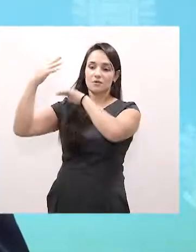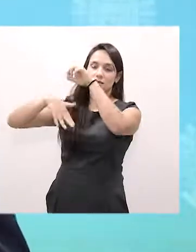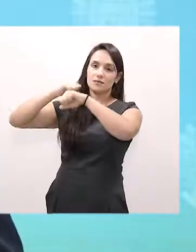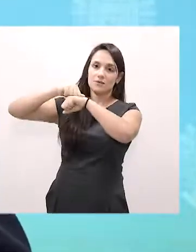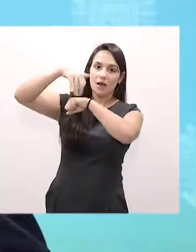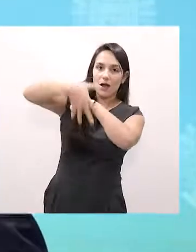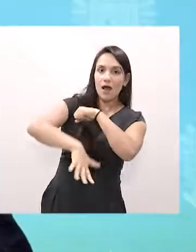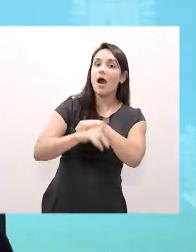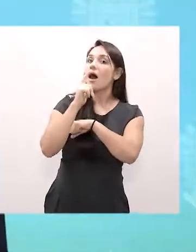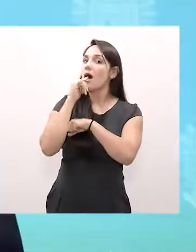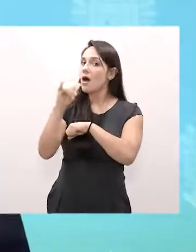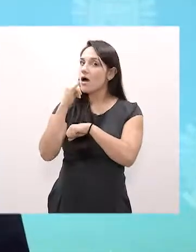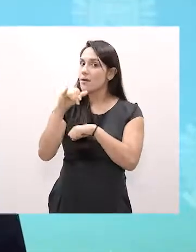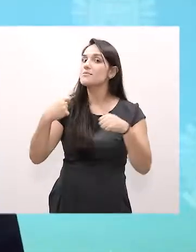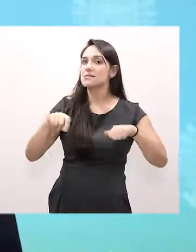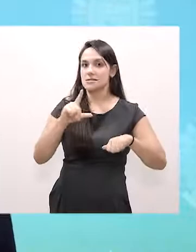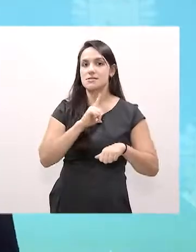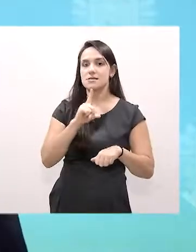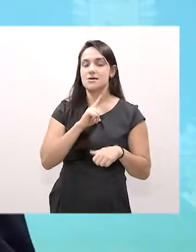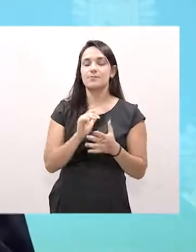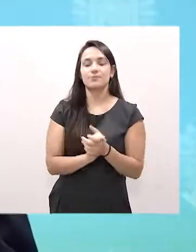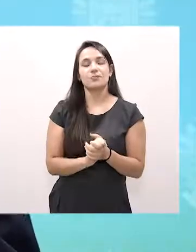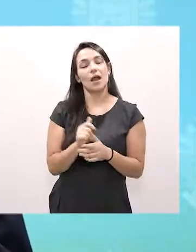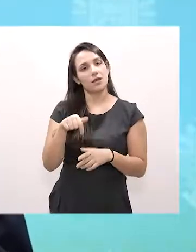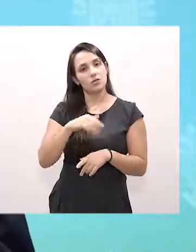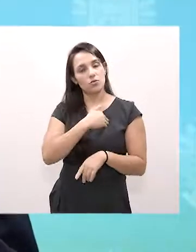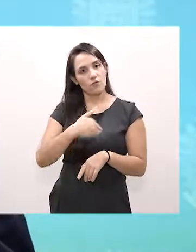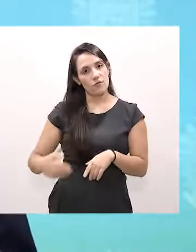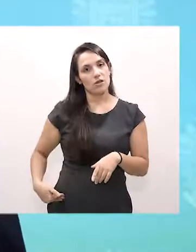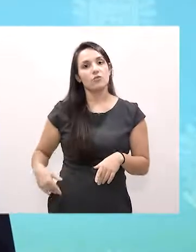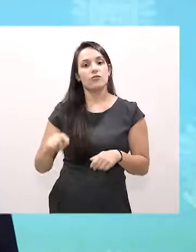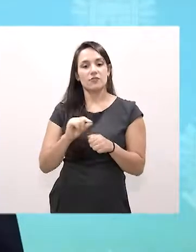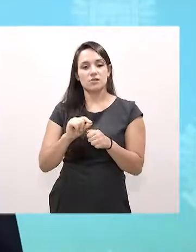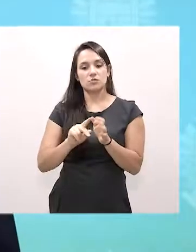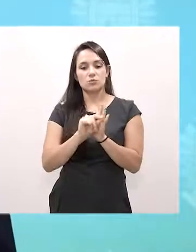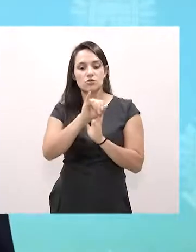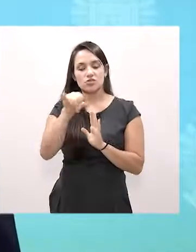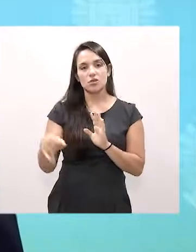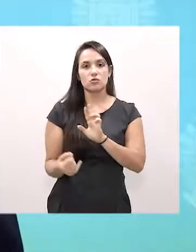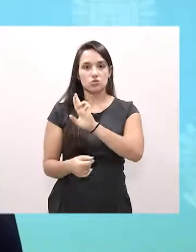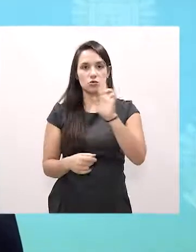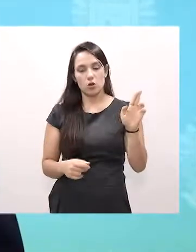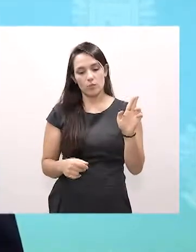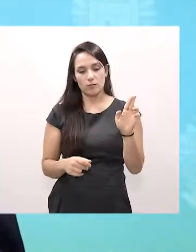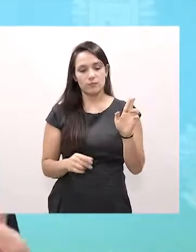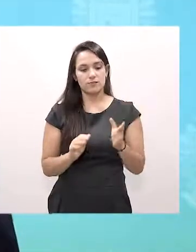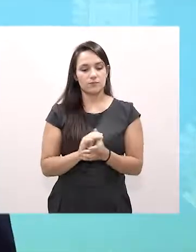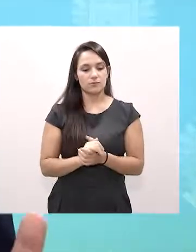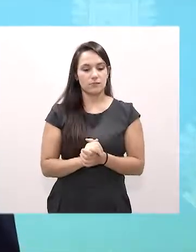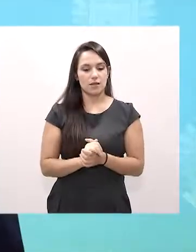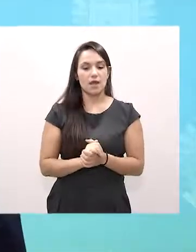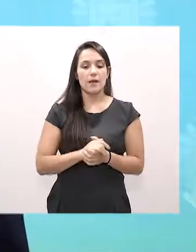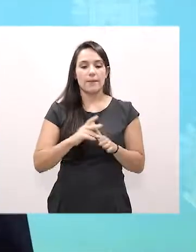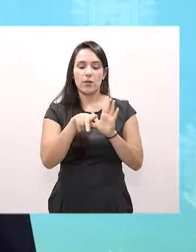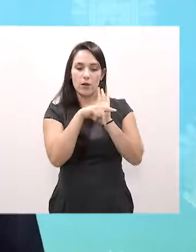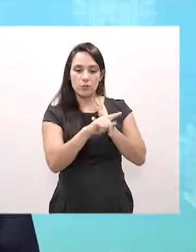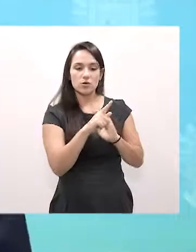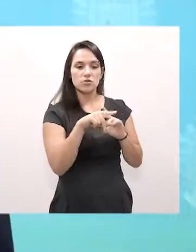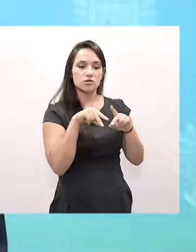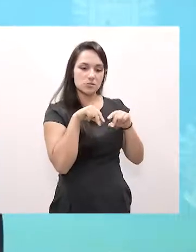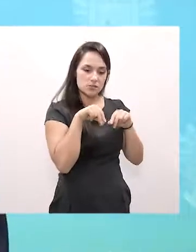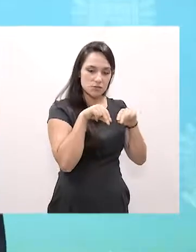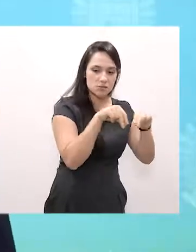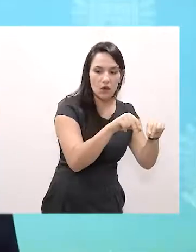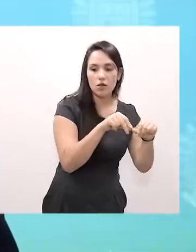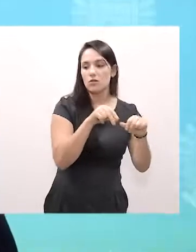geração de energia, poderia comprometer todo o sistema. E a ideia, na verdade, do governo do estado de Mato Grosso do Sul, nós temos um programa que chama Programa de Conservação de Solo